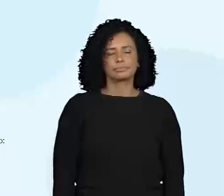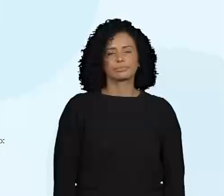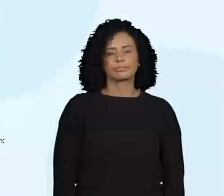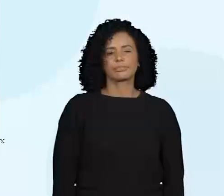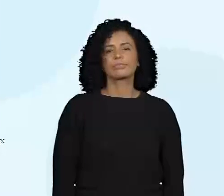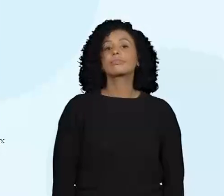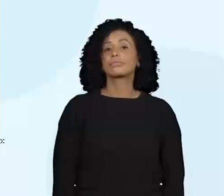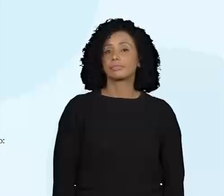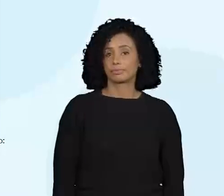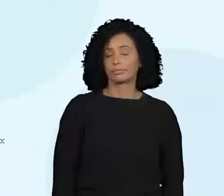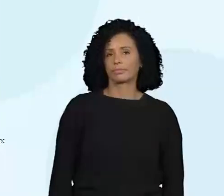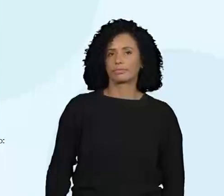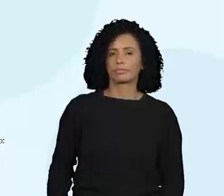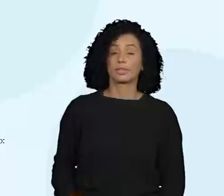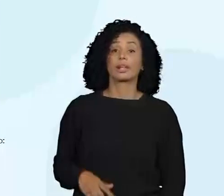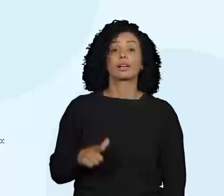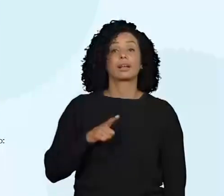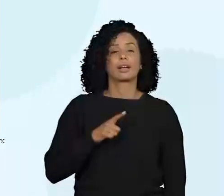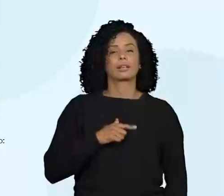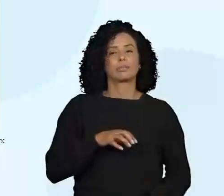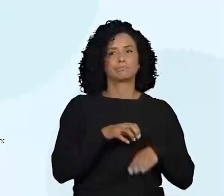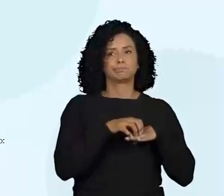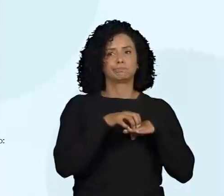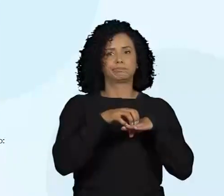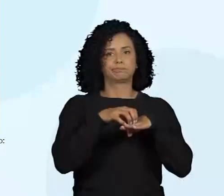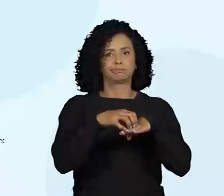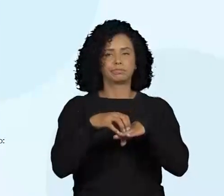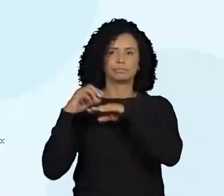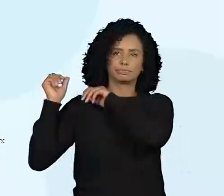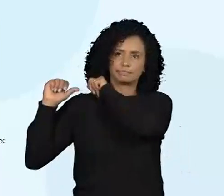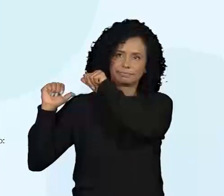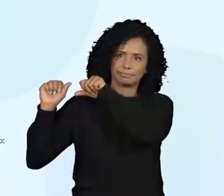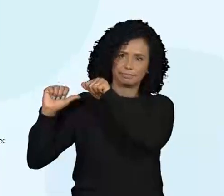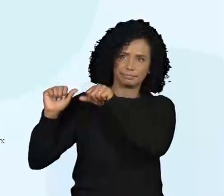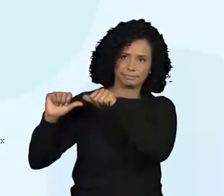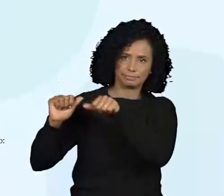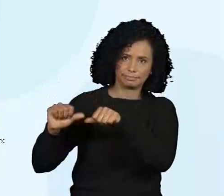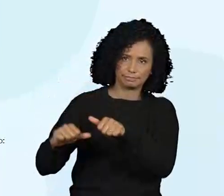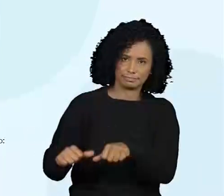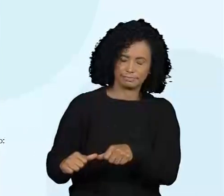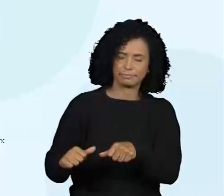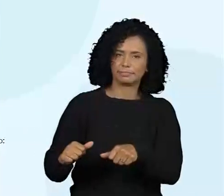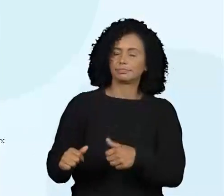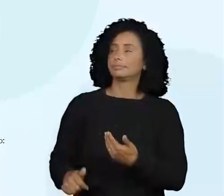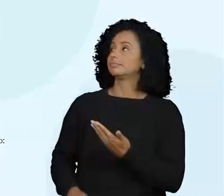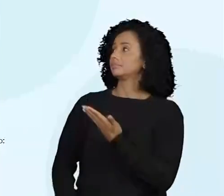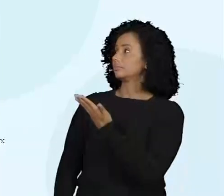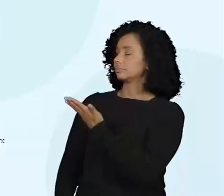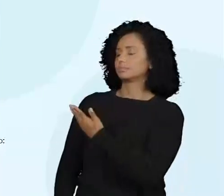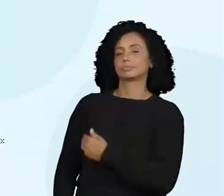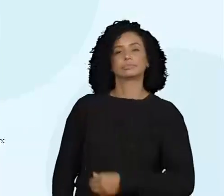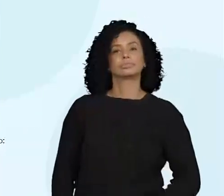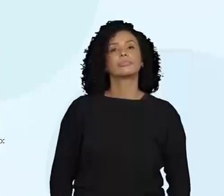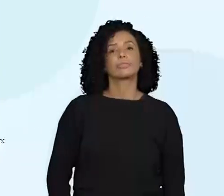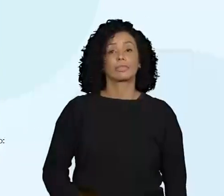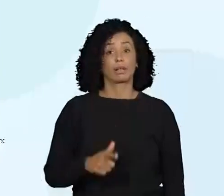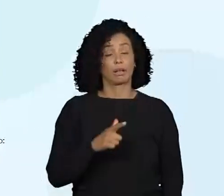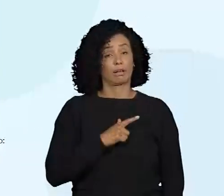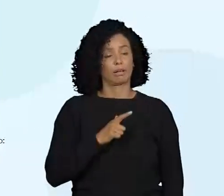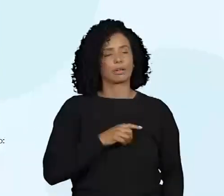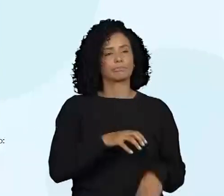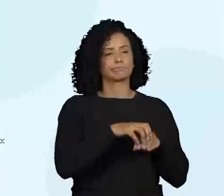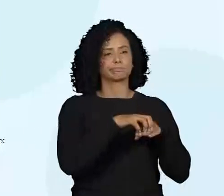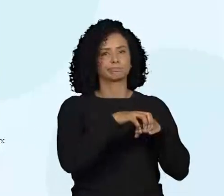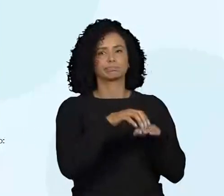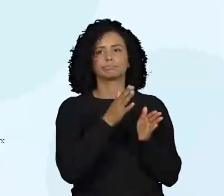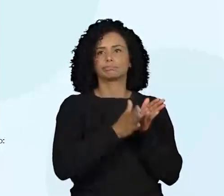A evolução no transporte. A evolução dos meios de transporte